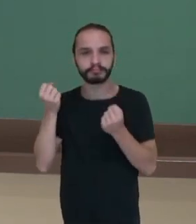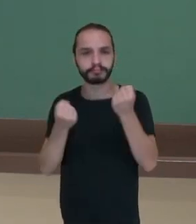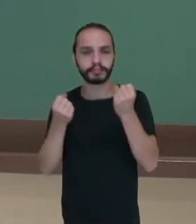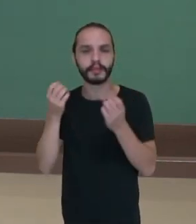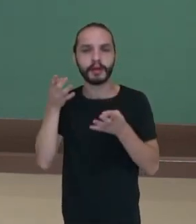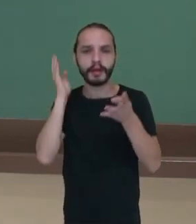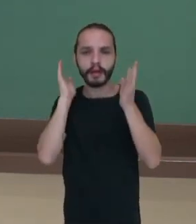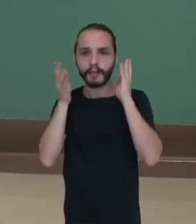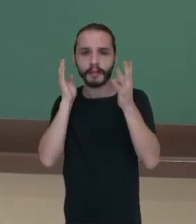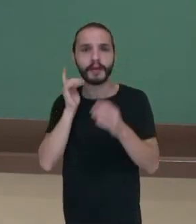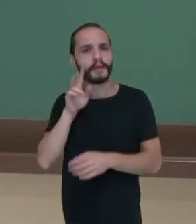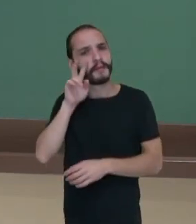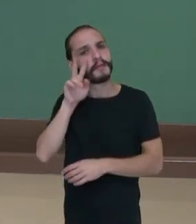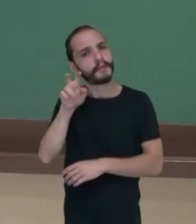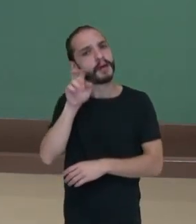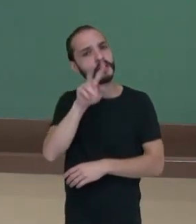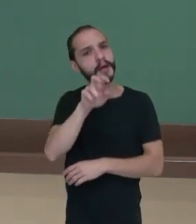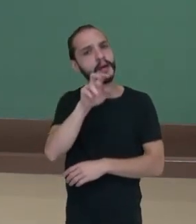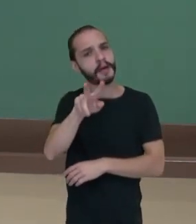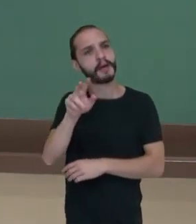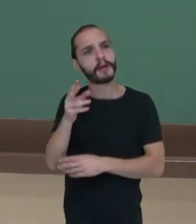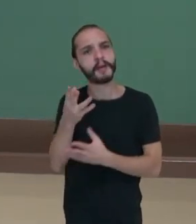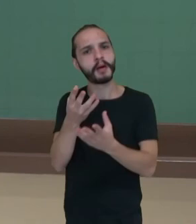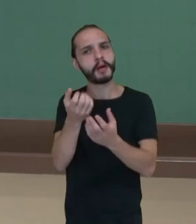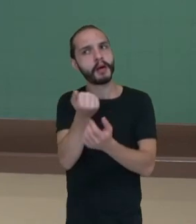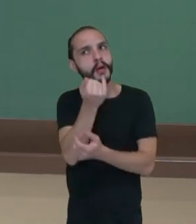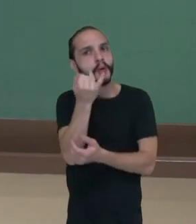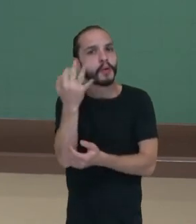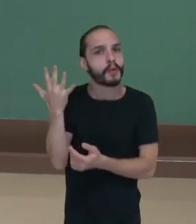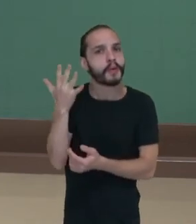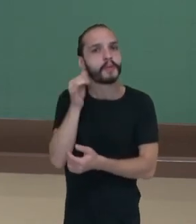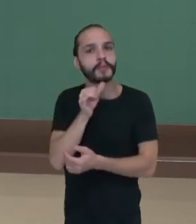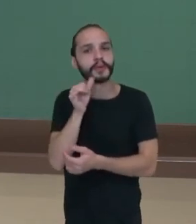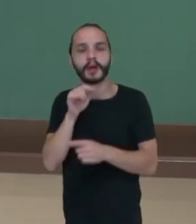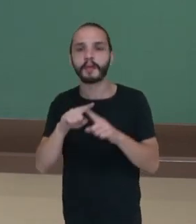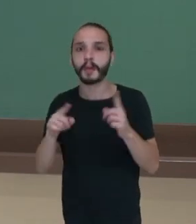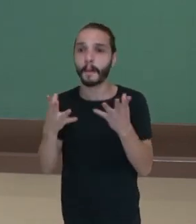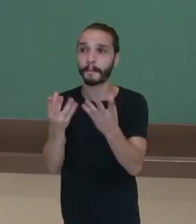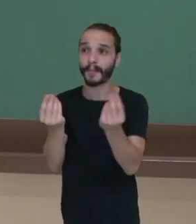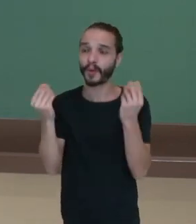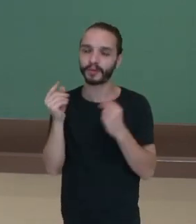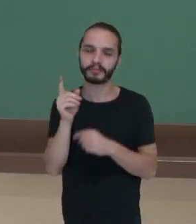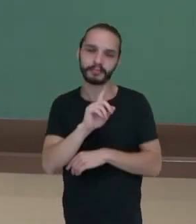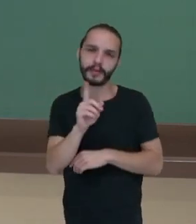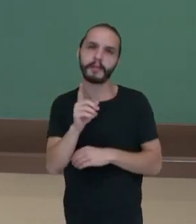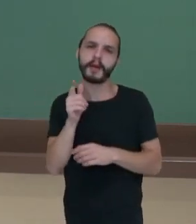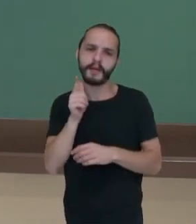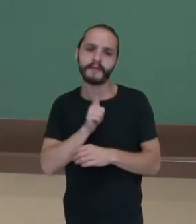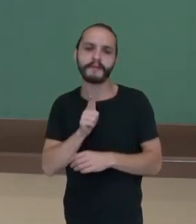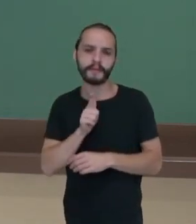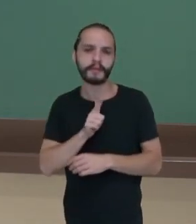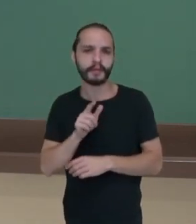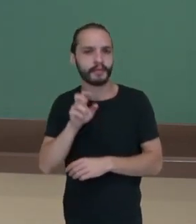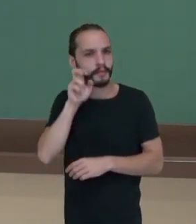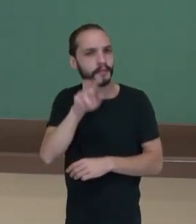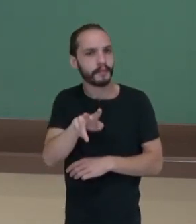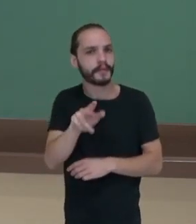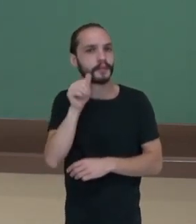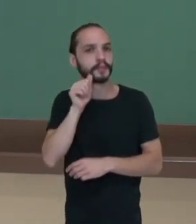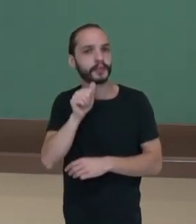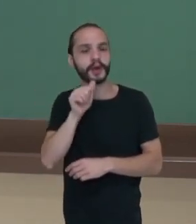vê mulheres, não são muitas, né, comparado com a quantidade de homens, mas a gente já vê mulheres assumindo